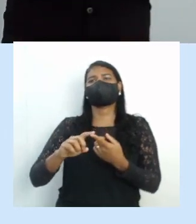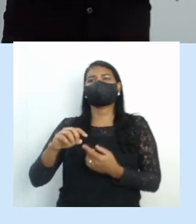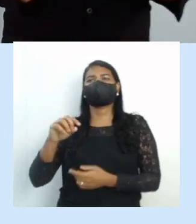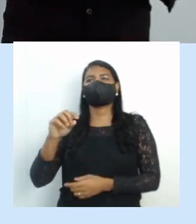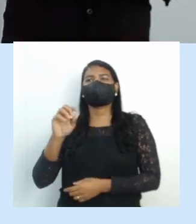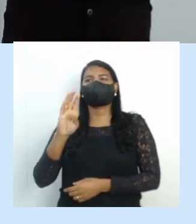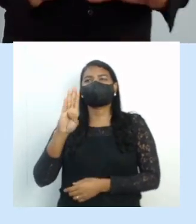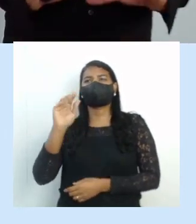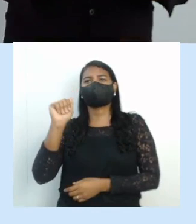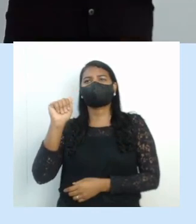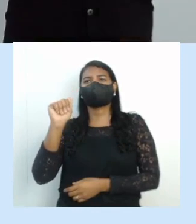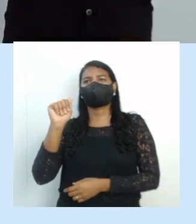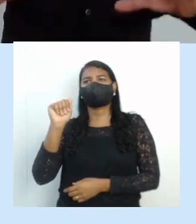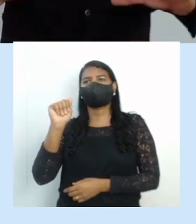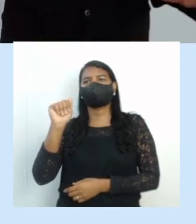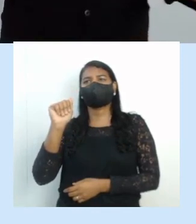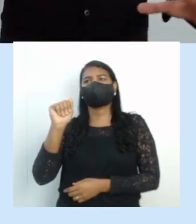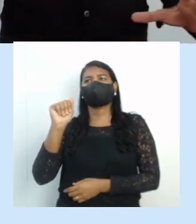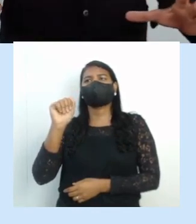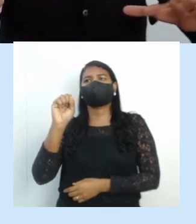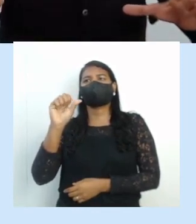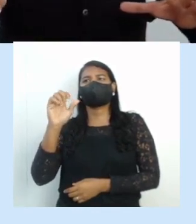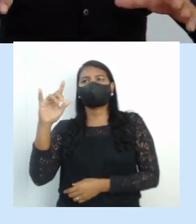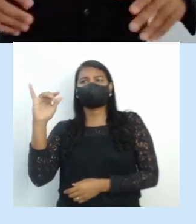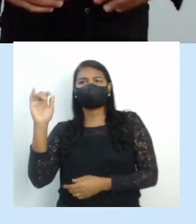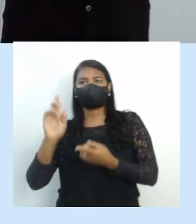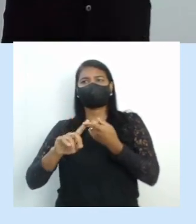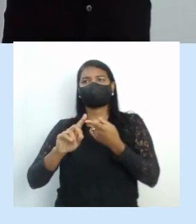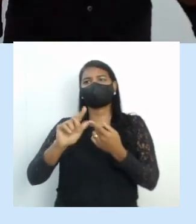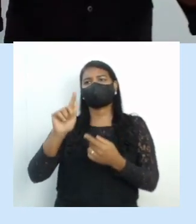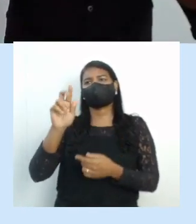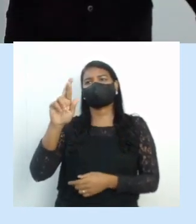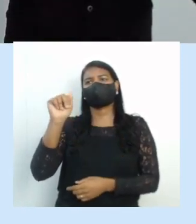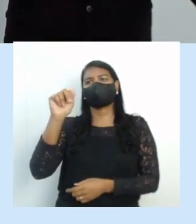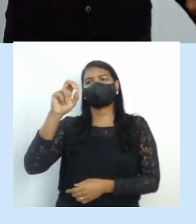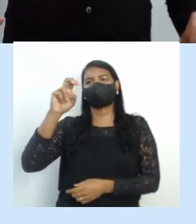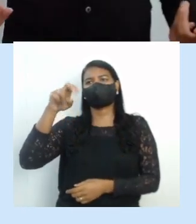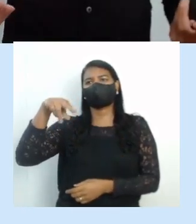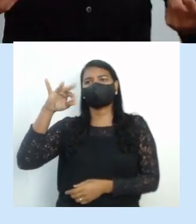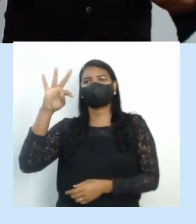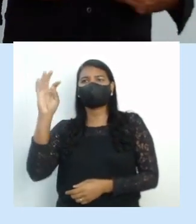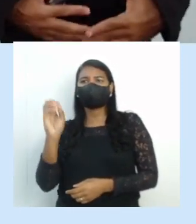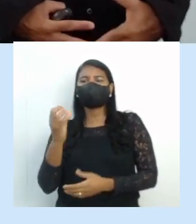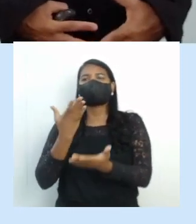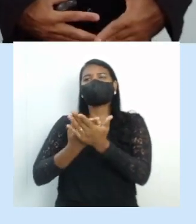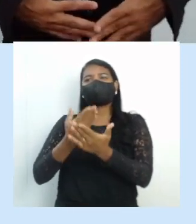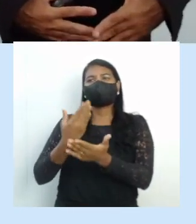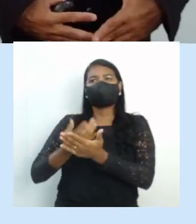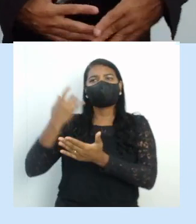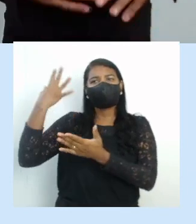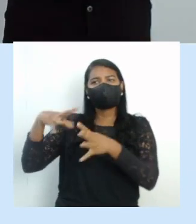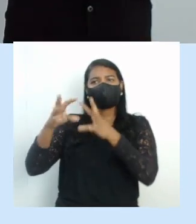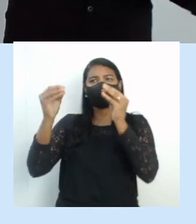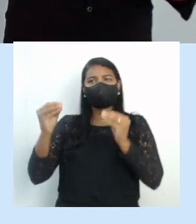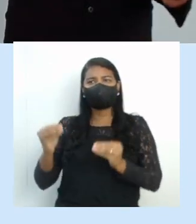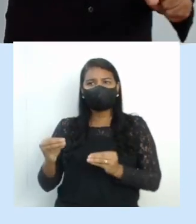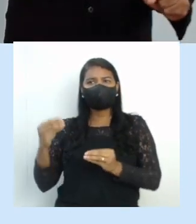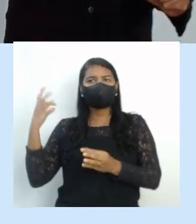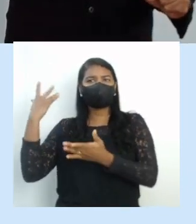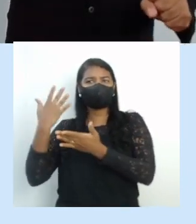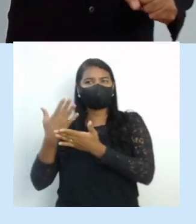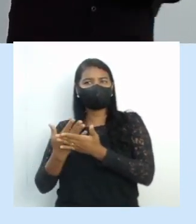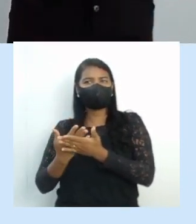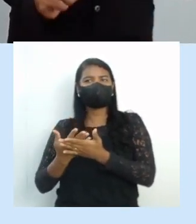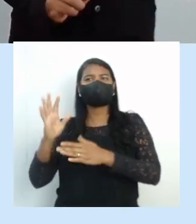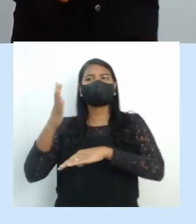a gente vai para a nossa primeira questão, que é uma aula de revisão, é uma aula da gente exercitar.